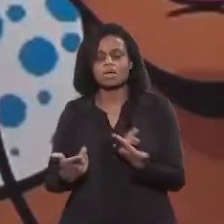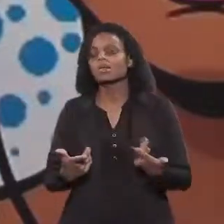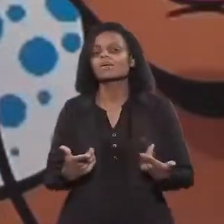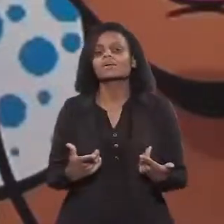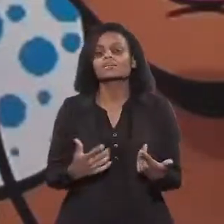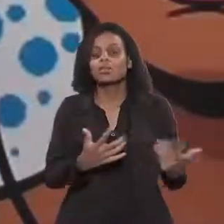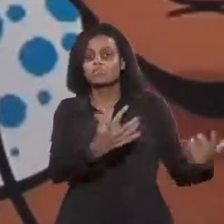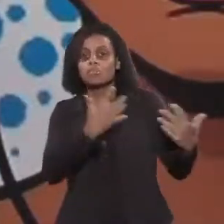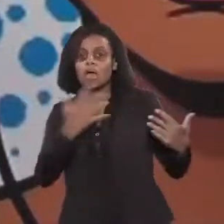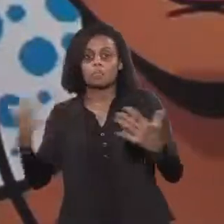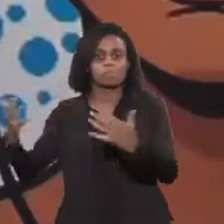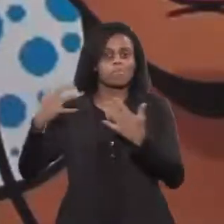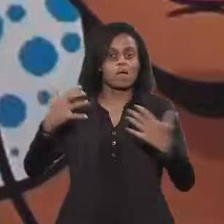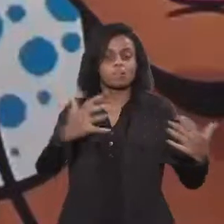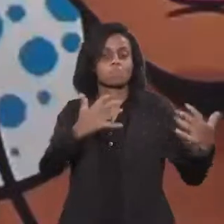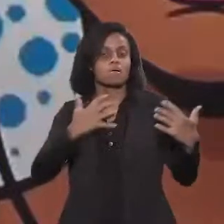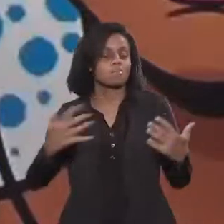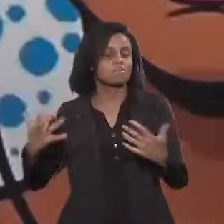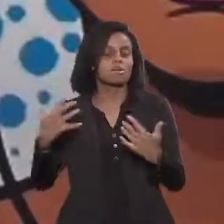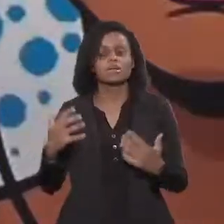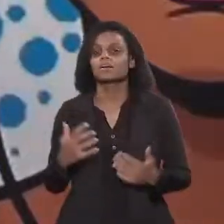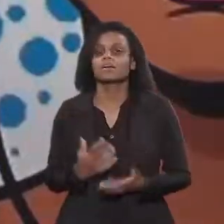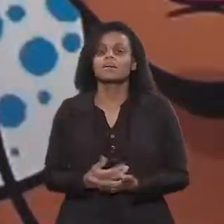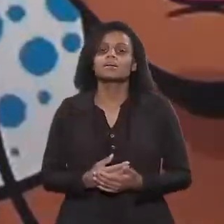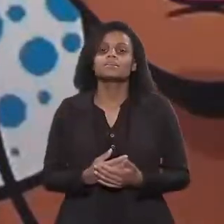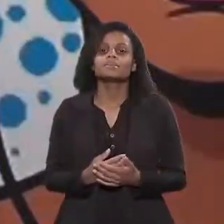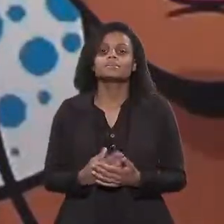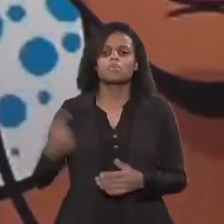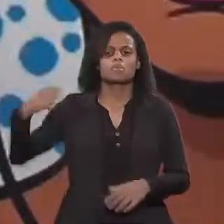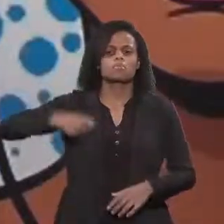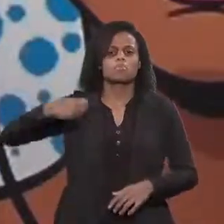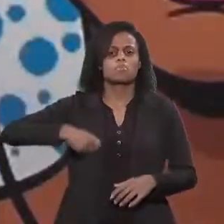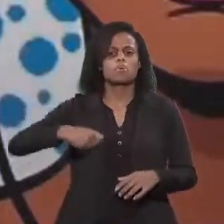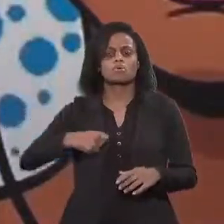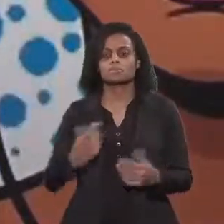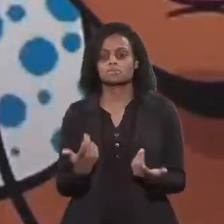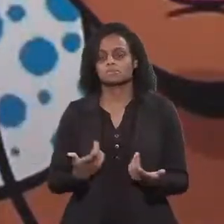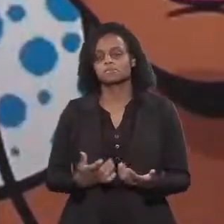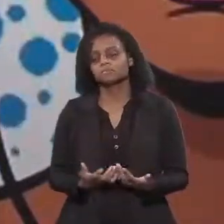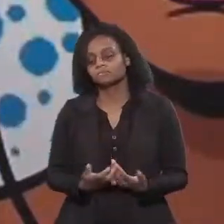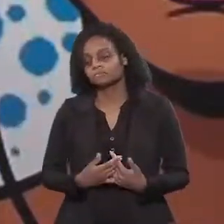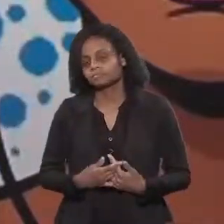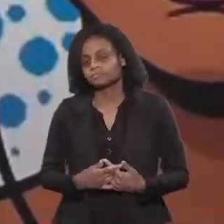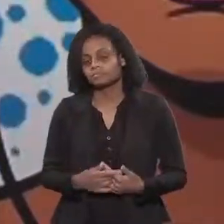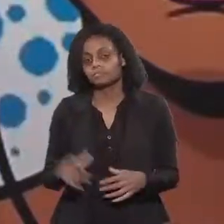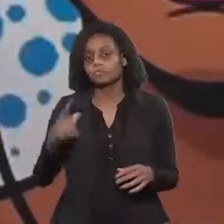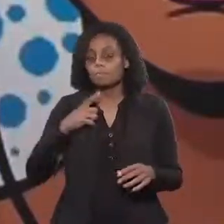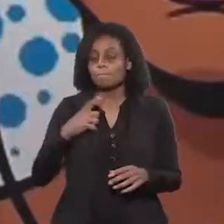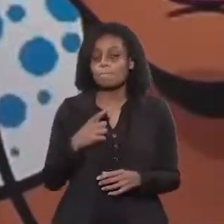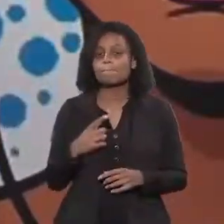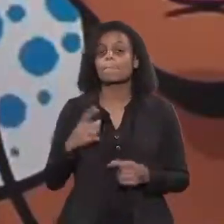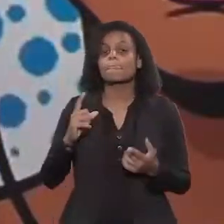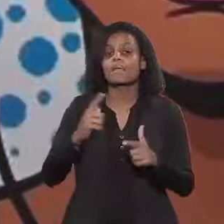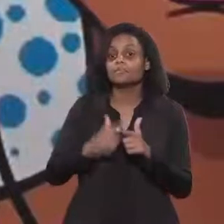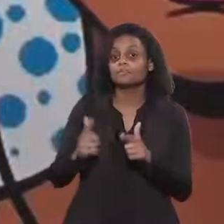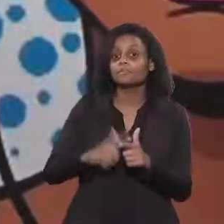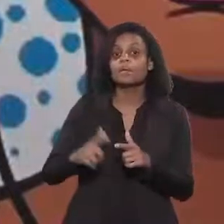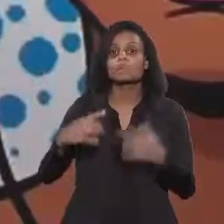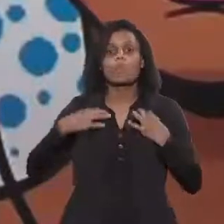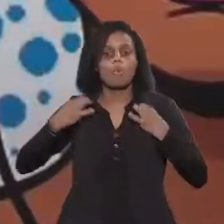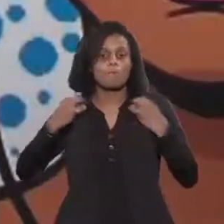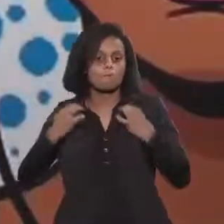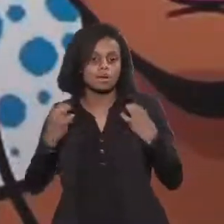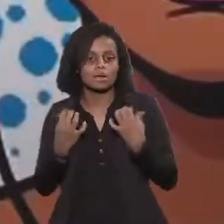sabe? Acaba recebendo muita pressão e muita imposição de vários lados, assim. Então, tem a questão